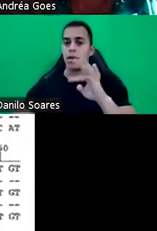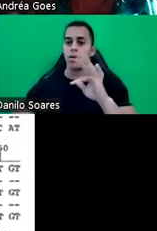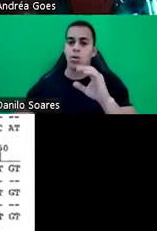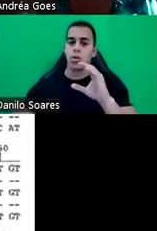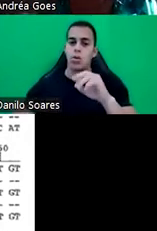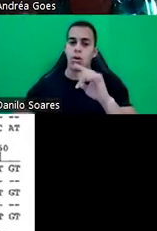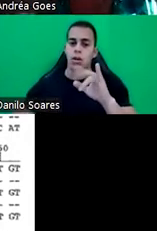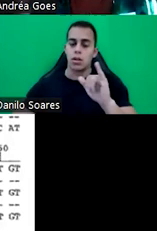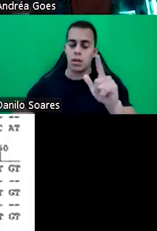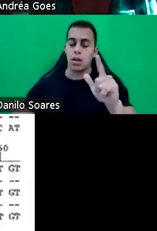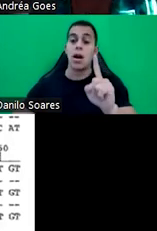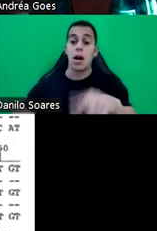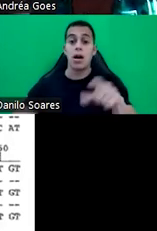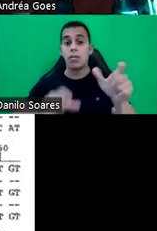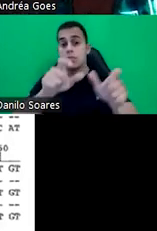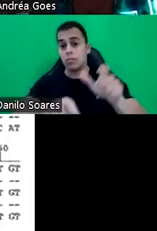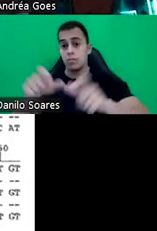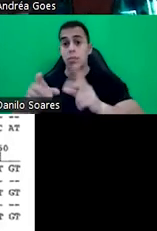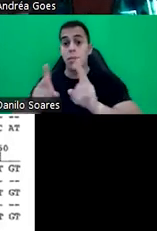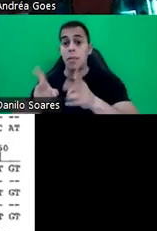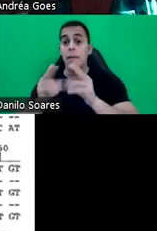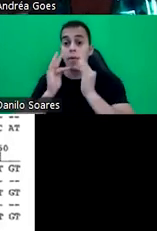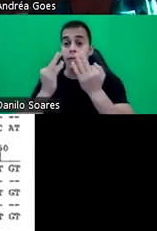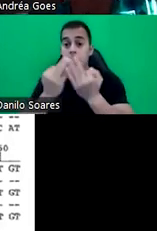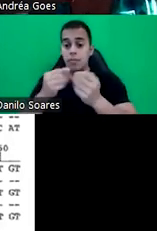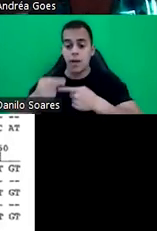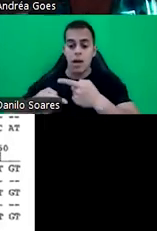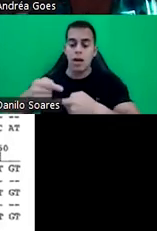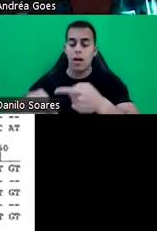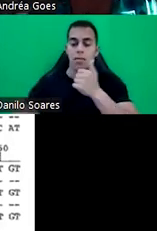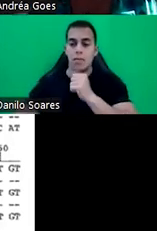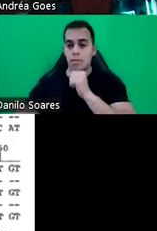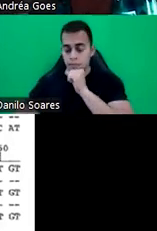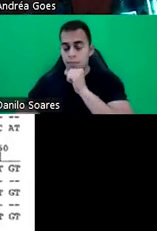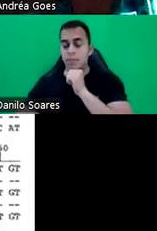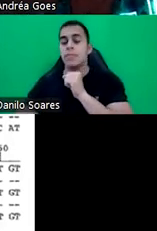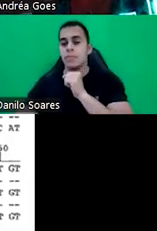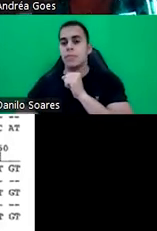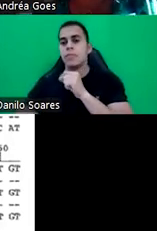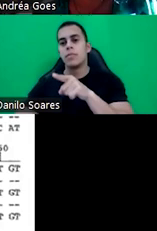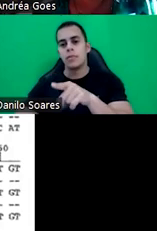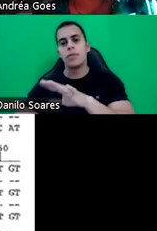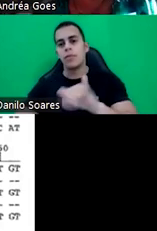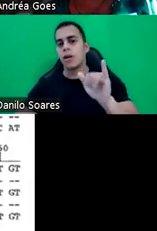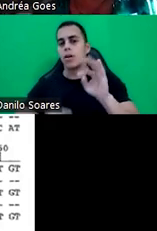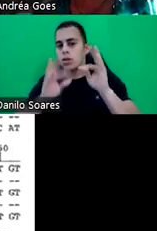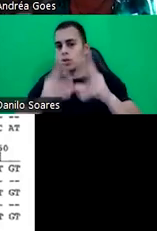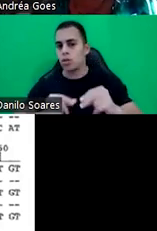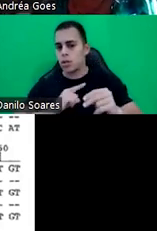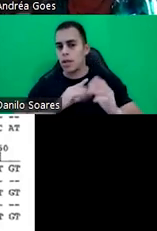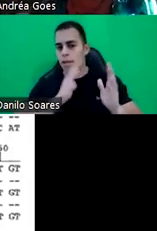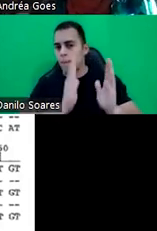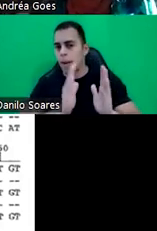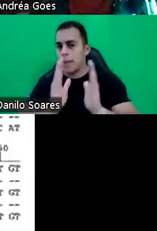então indivíduos da mesma família ou linhagem materna, elas vão possuir a mesma sequência de